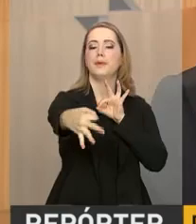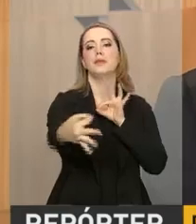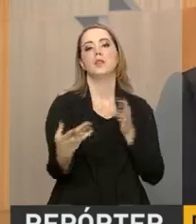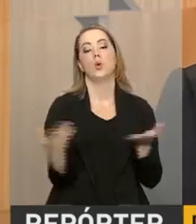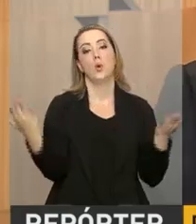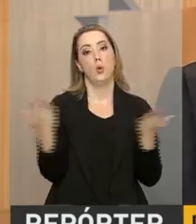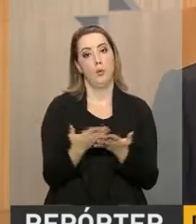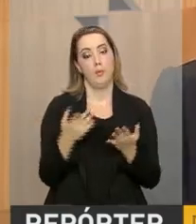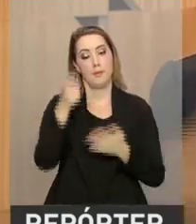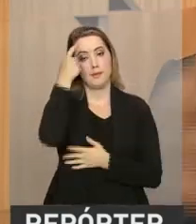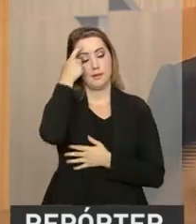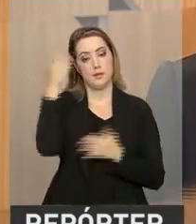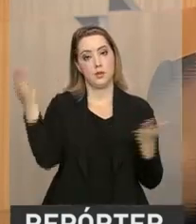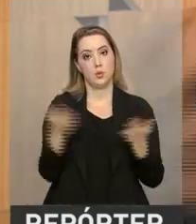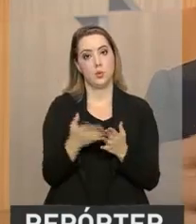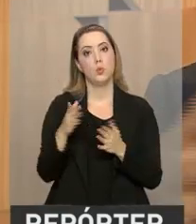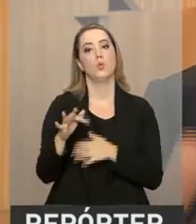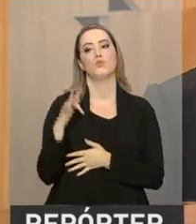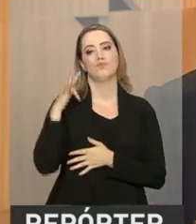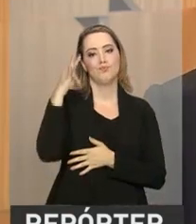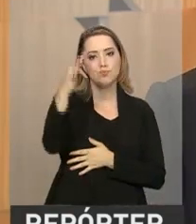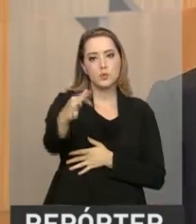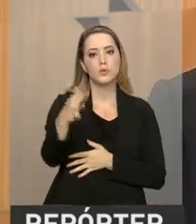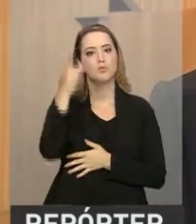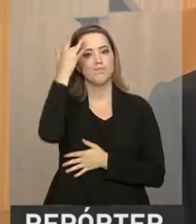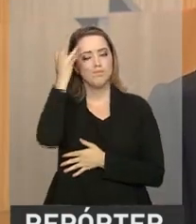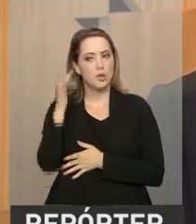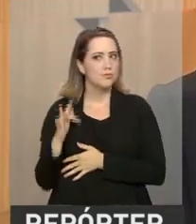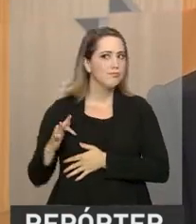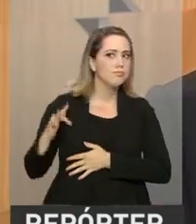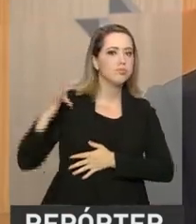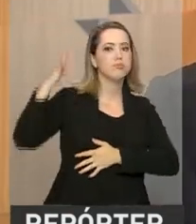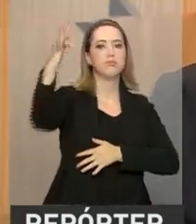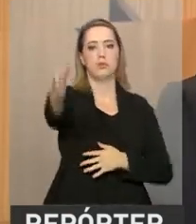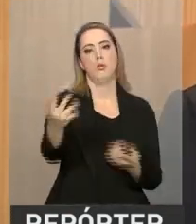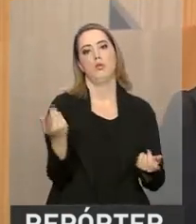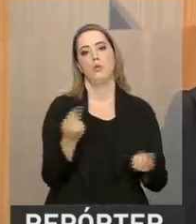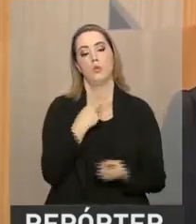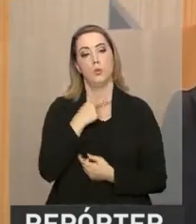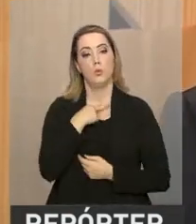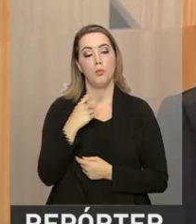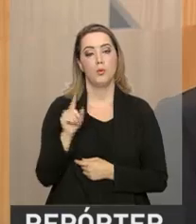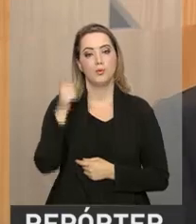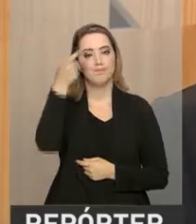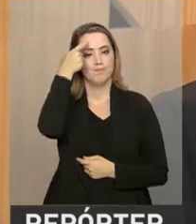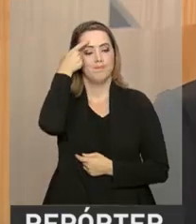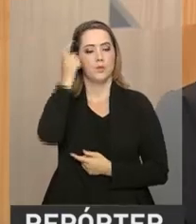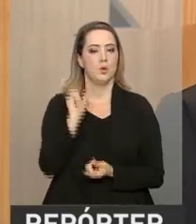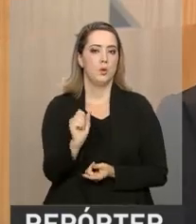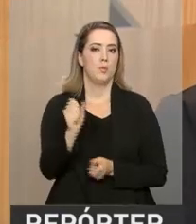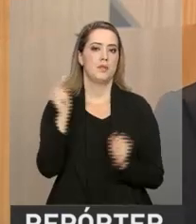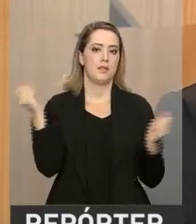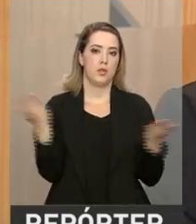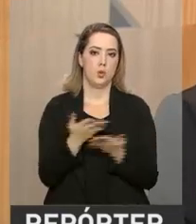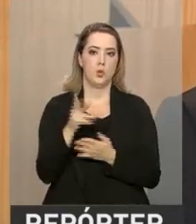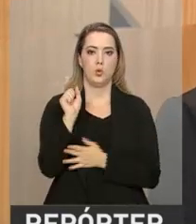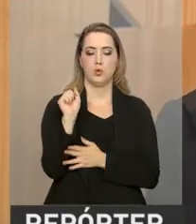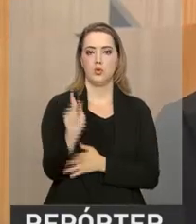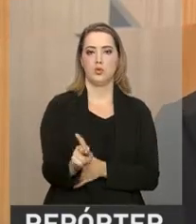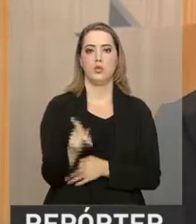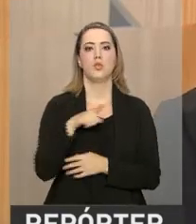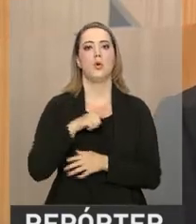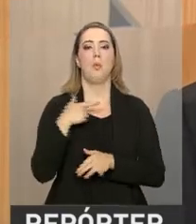no hoje e também no amanhã e no depois de amanhã. Nós não podemos permitir que a Previdência, mesmo hoje, fosse, por